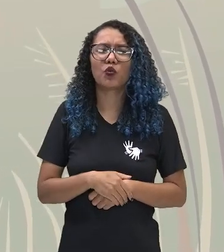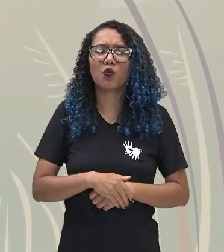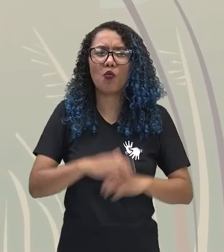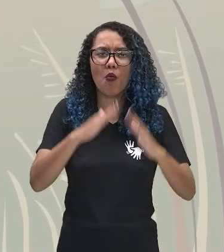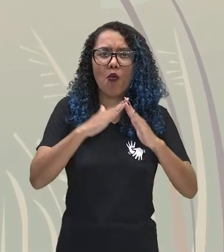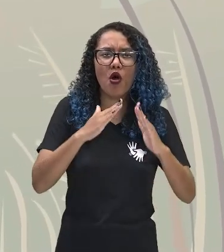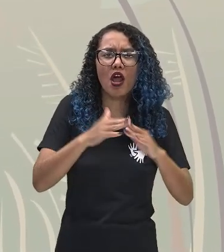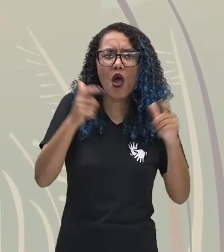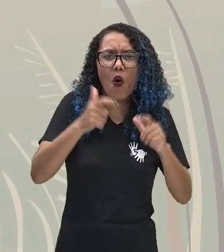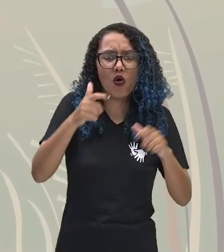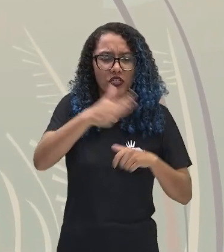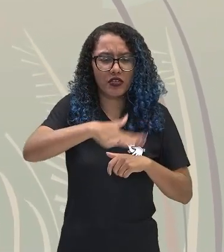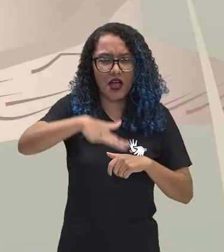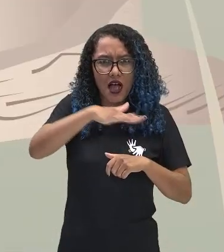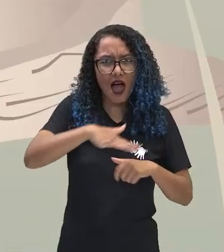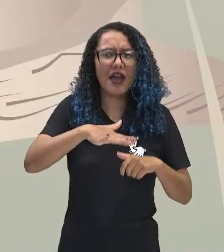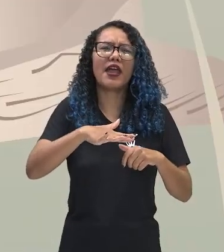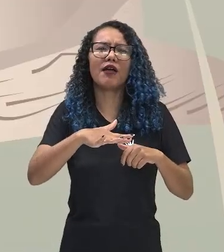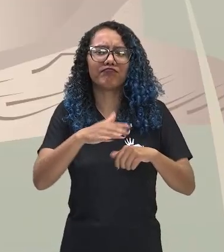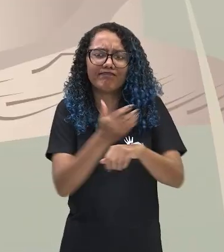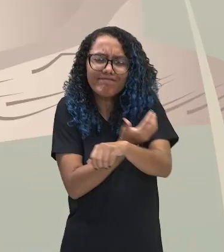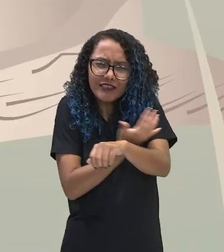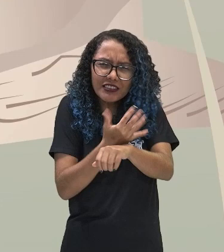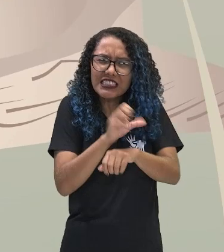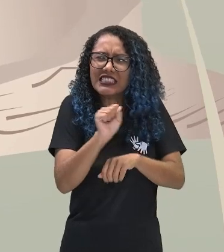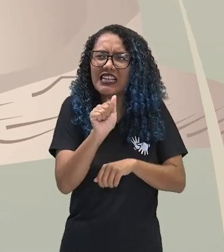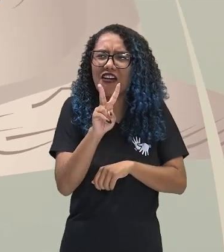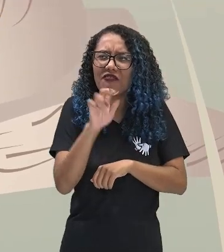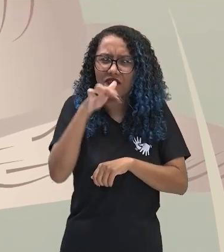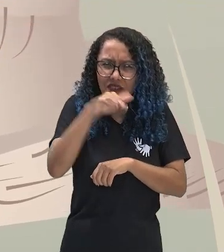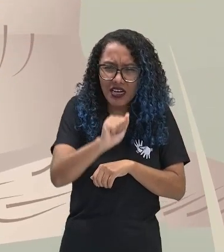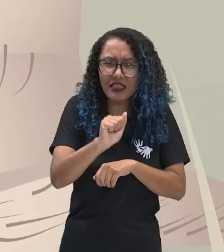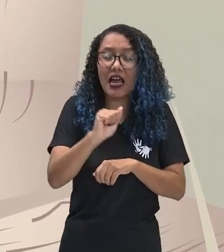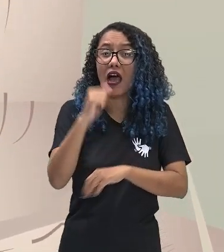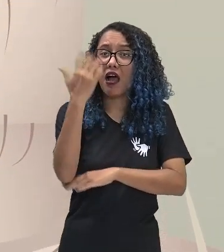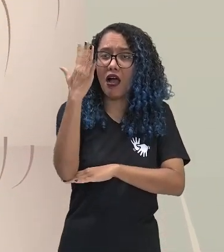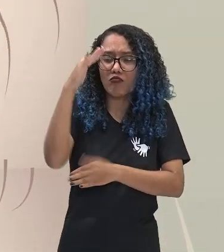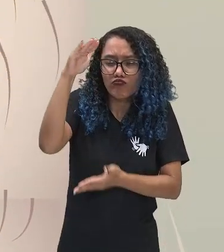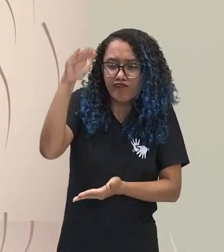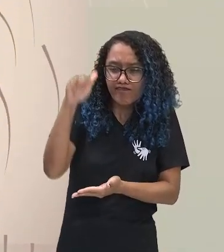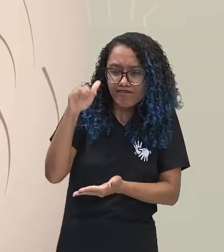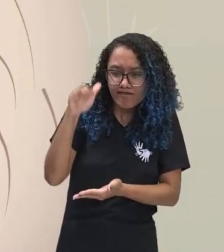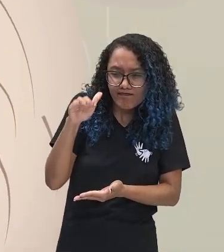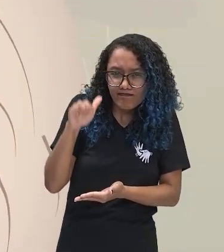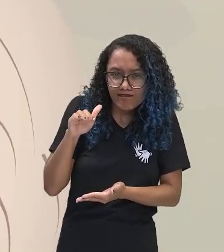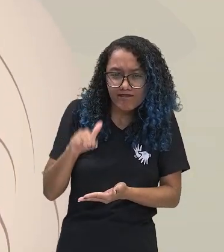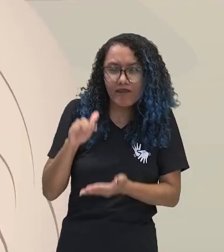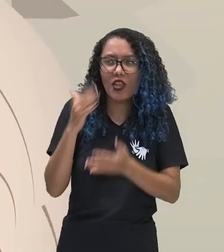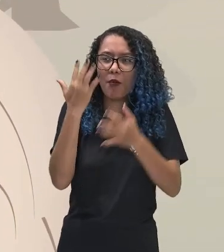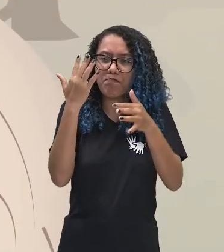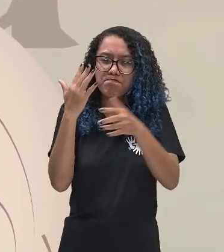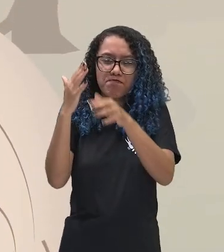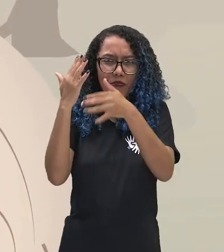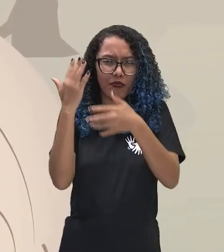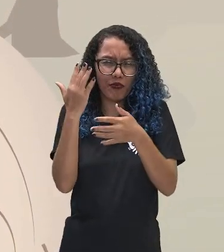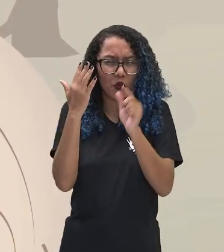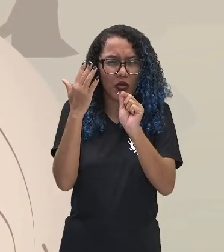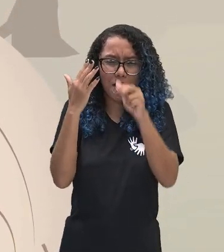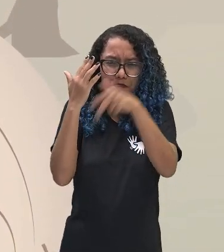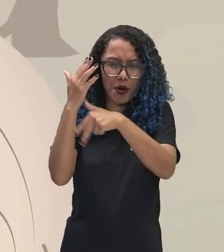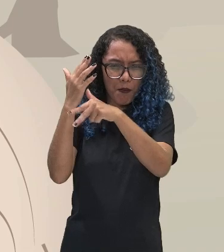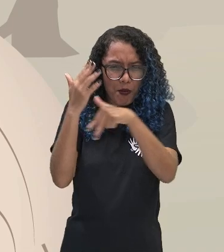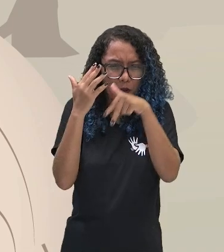vez mais áridas com a diminuição das árvores para se pendurar e o aumento da presença de presas e